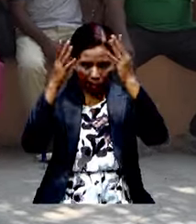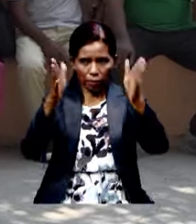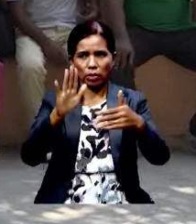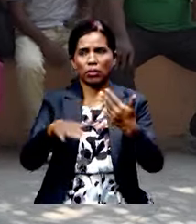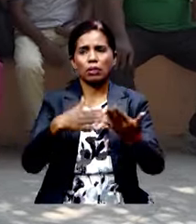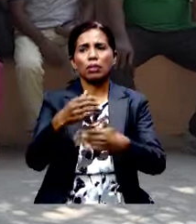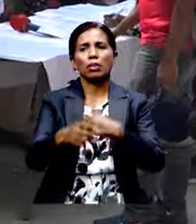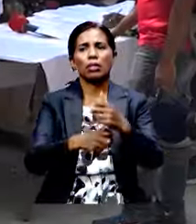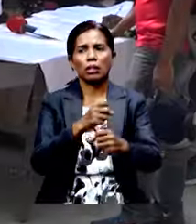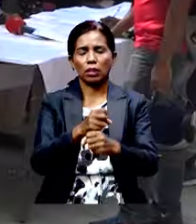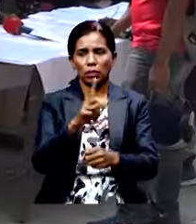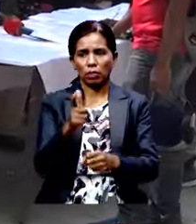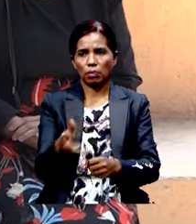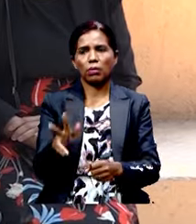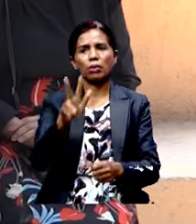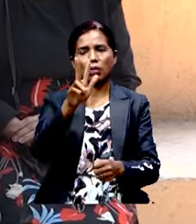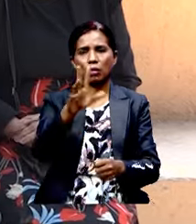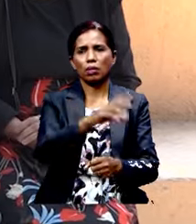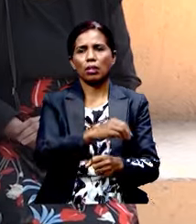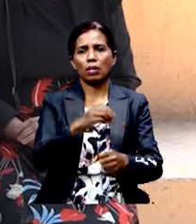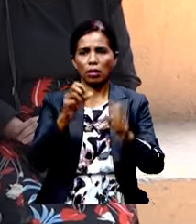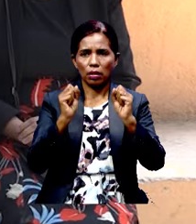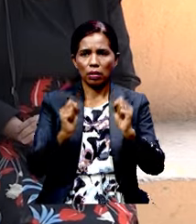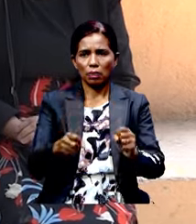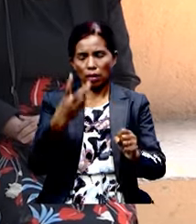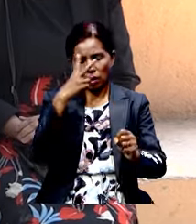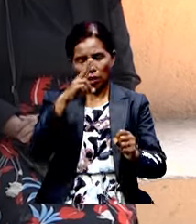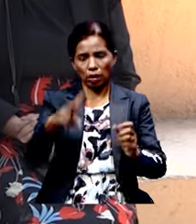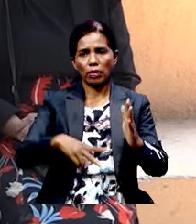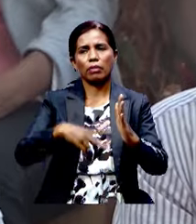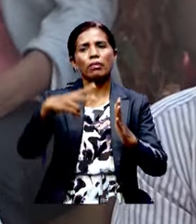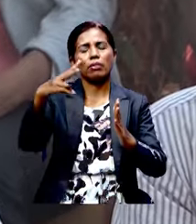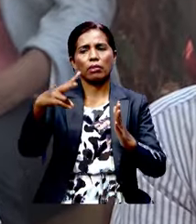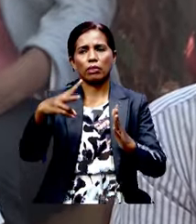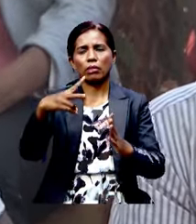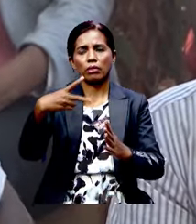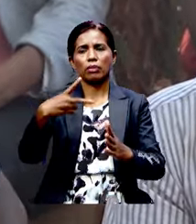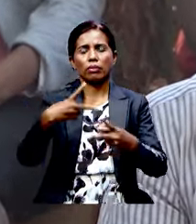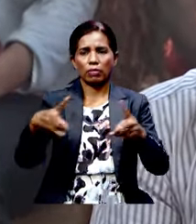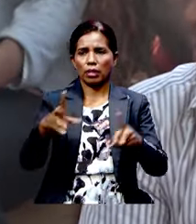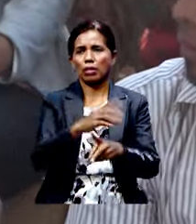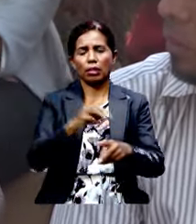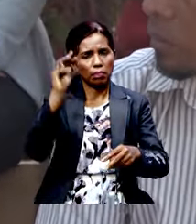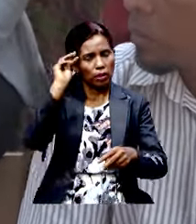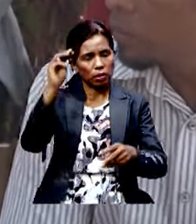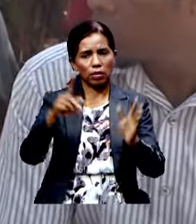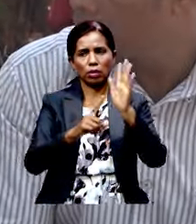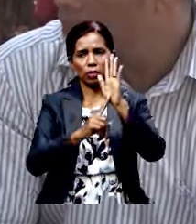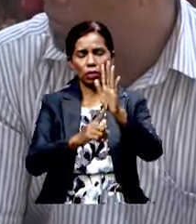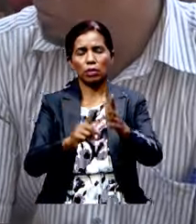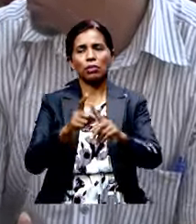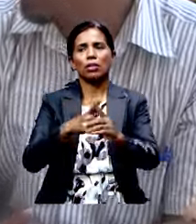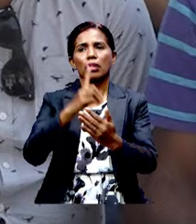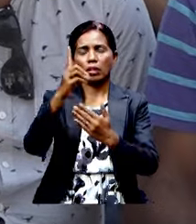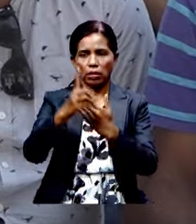contratado tina rihun rua rua nulu resintolu. Atu bele concorre ba vaga nebe ministério se fosai ia fulan dezembro tina ne. Tuir